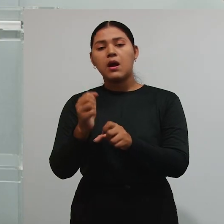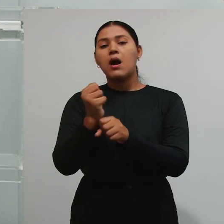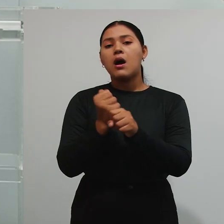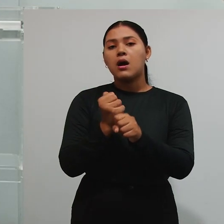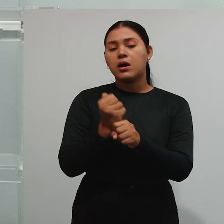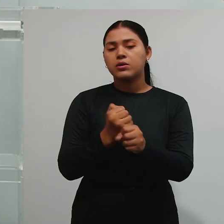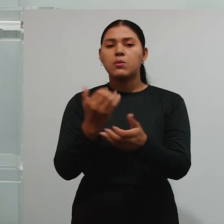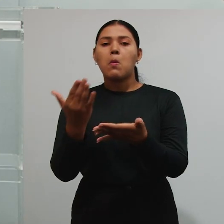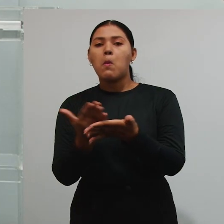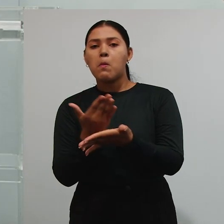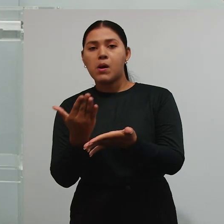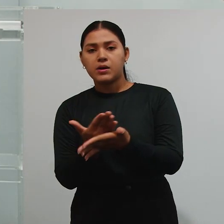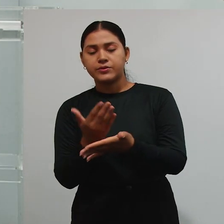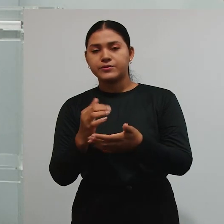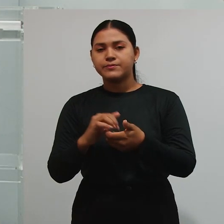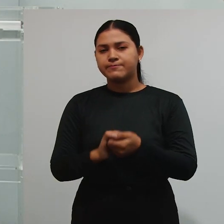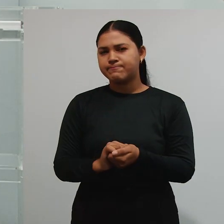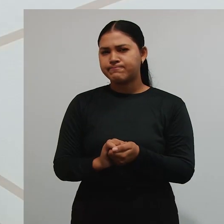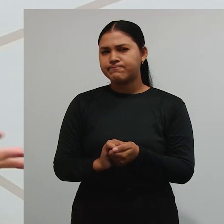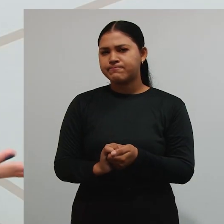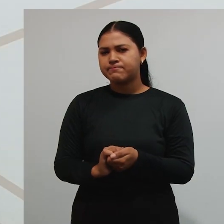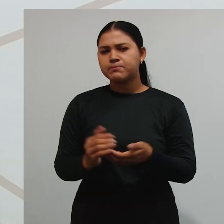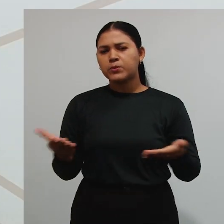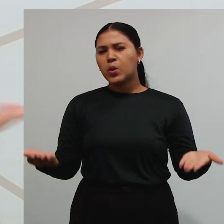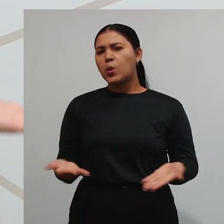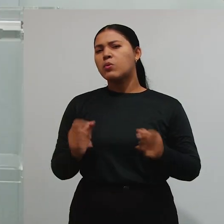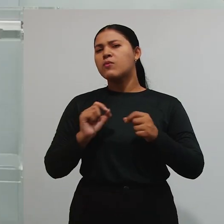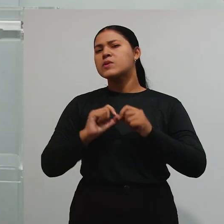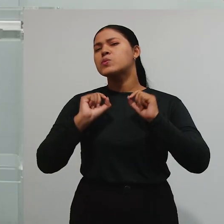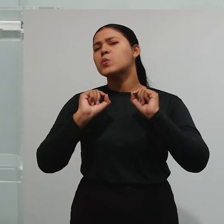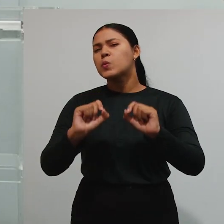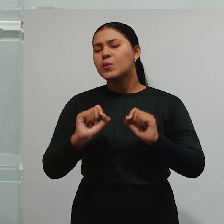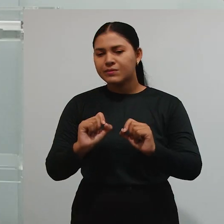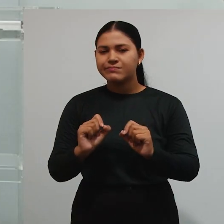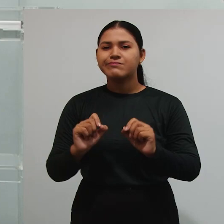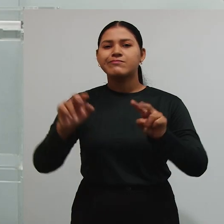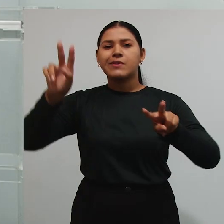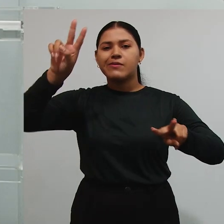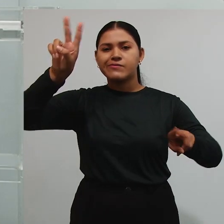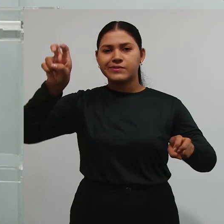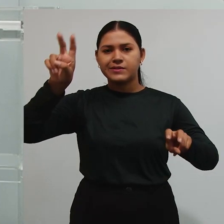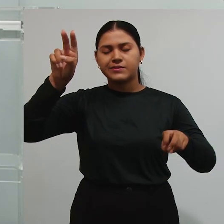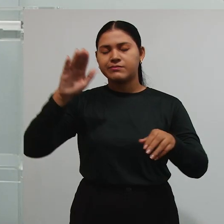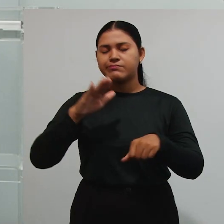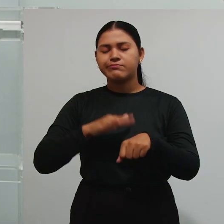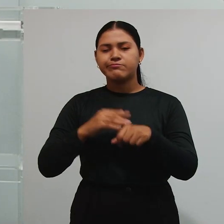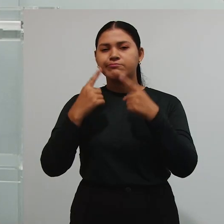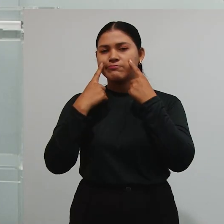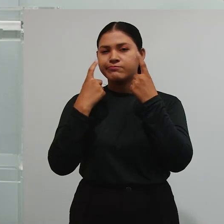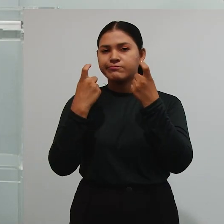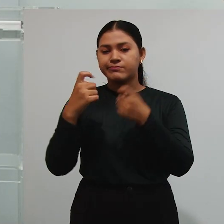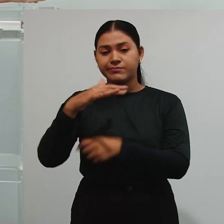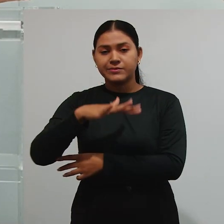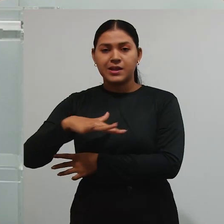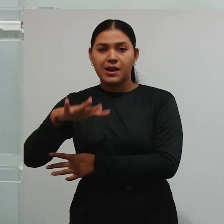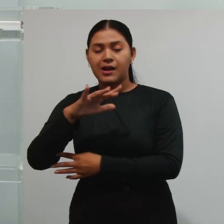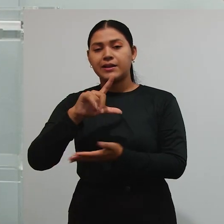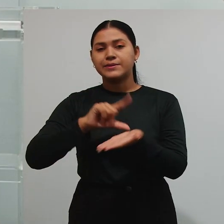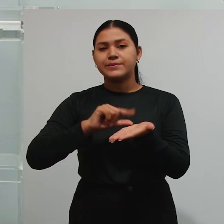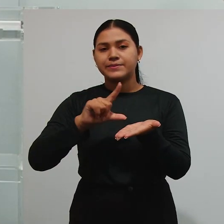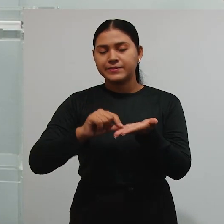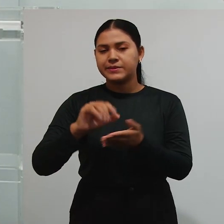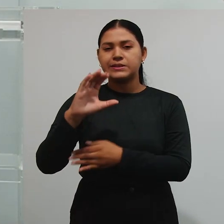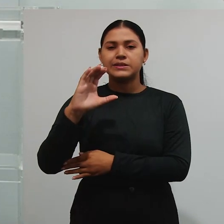aqui, o que a gente fez? Citações, né, que é uma das partes mais interessantes do trabalho científico, a parte que demonstra que